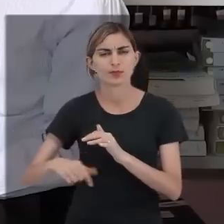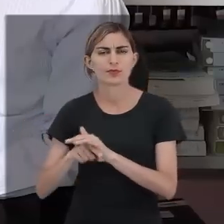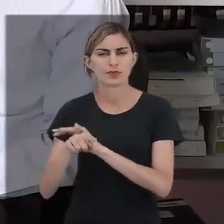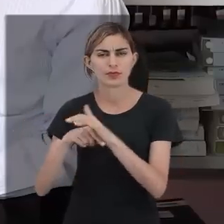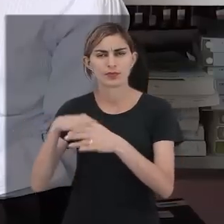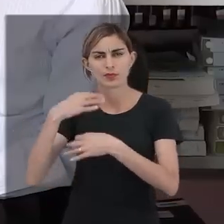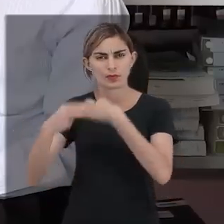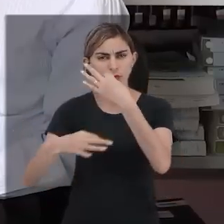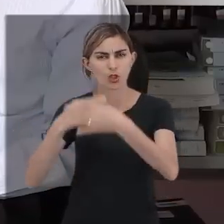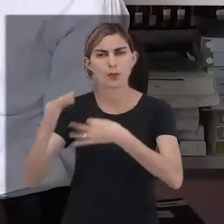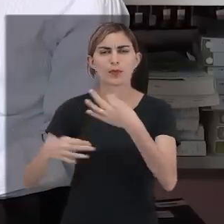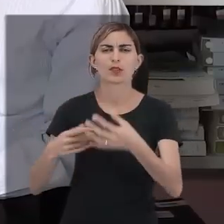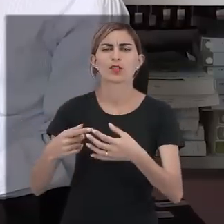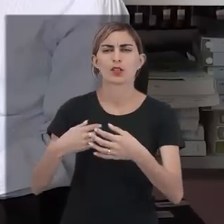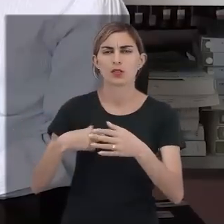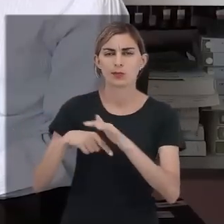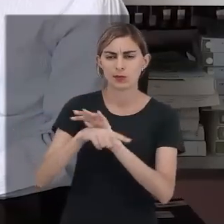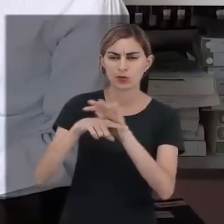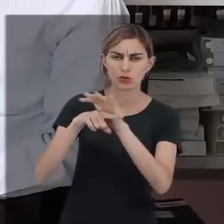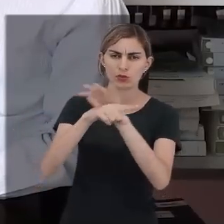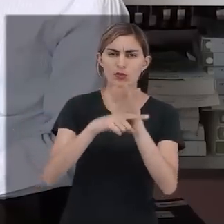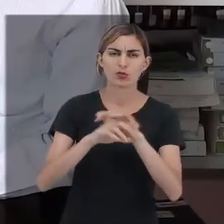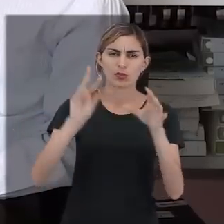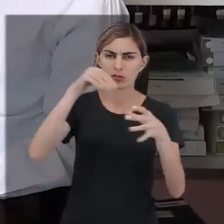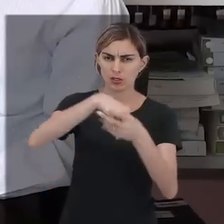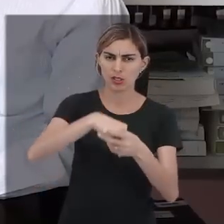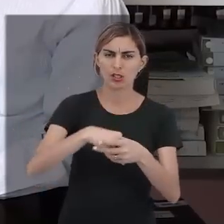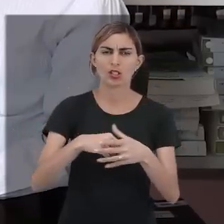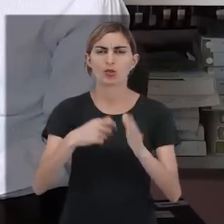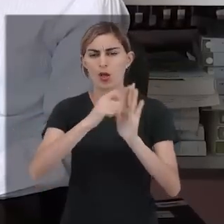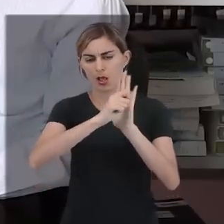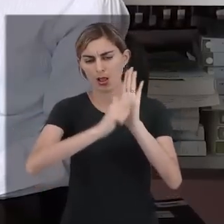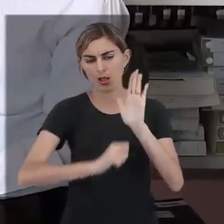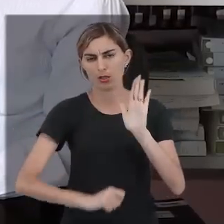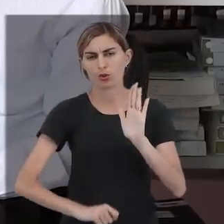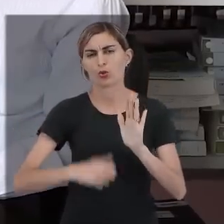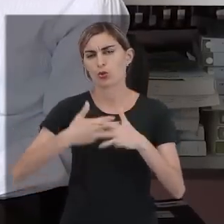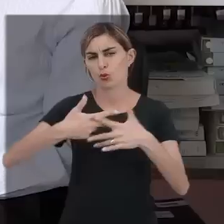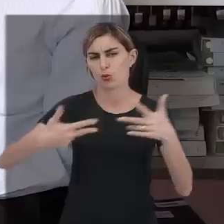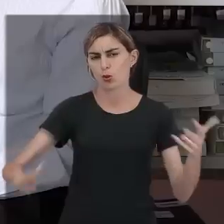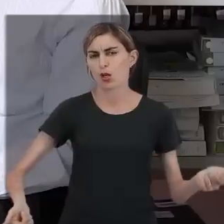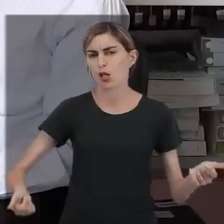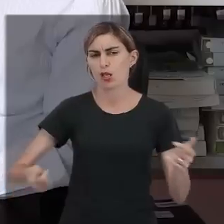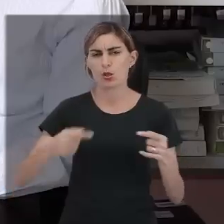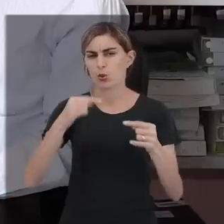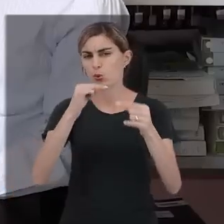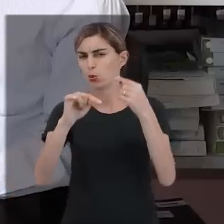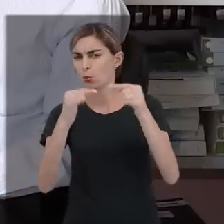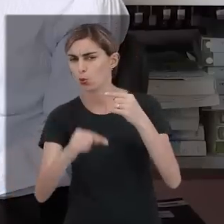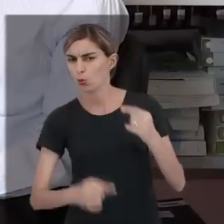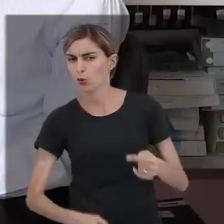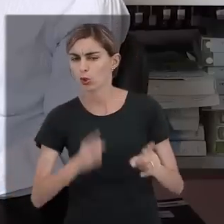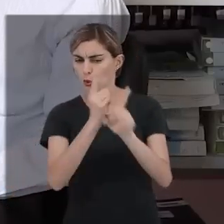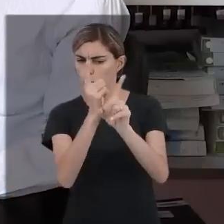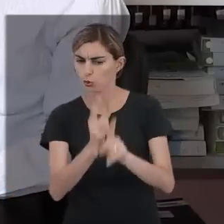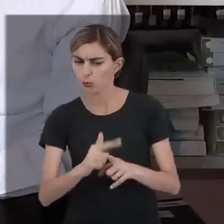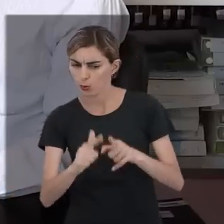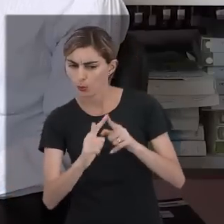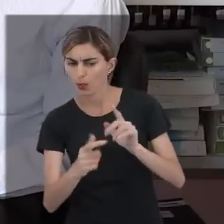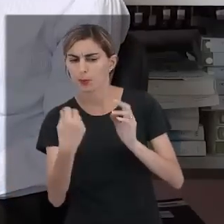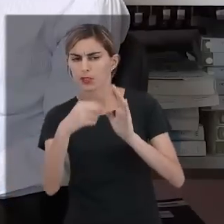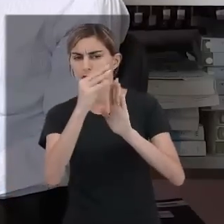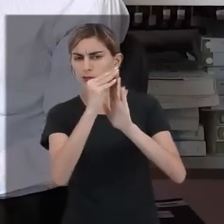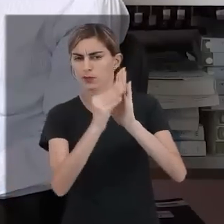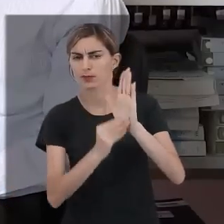análises críticas de outras, das auditorias internas, de relatórios de qualidade, relatórios de não conformidades encontrados na